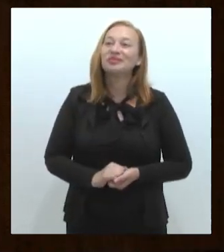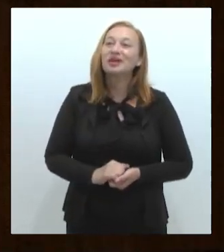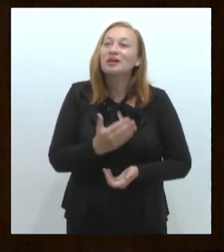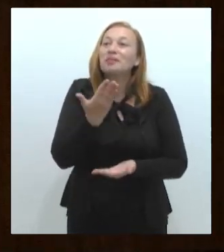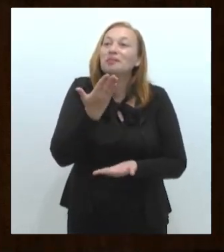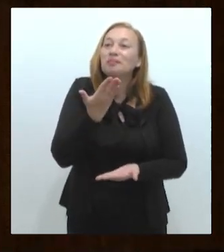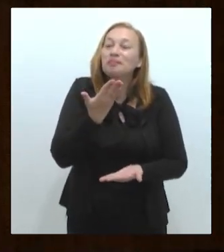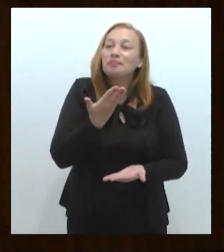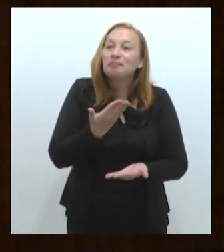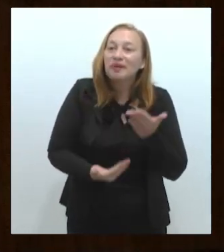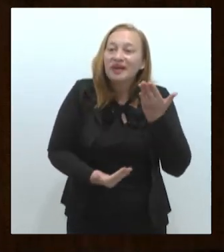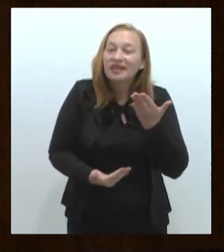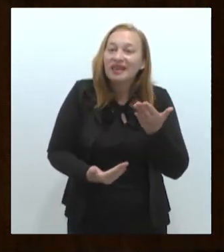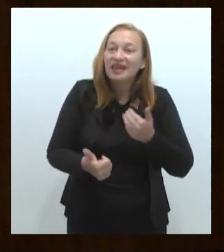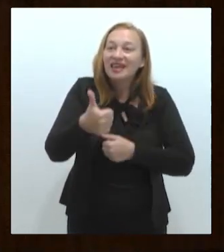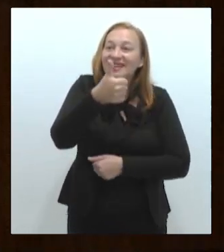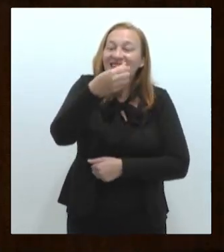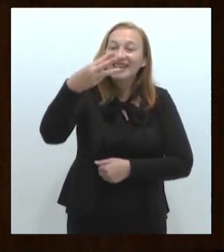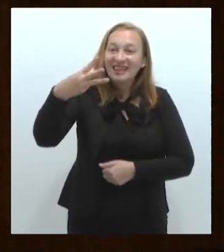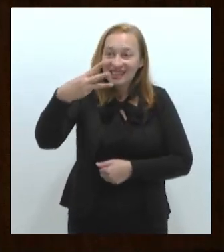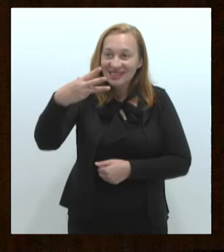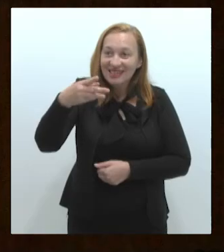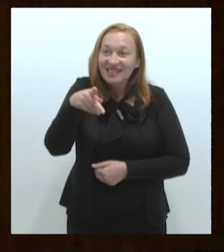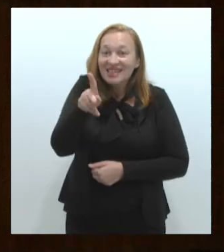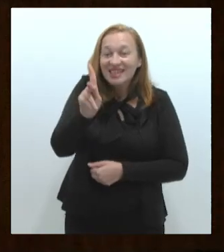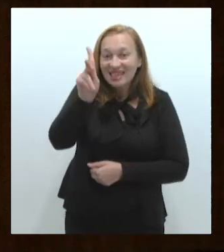perder 13 quilos